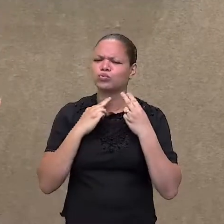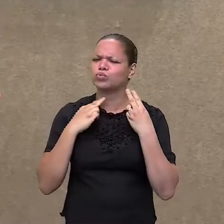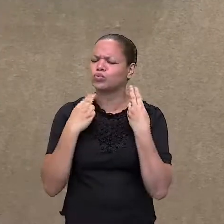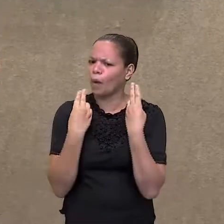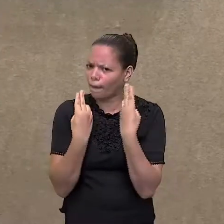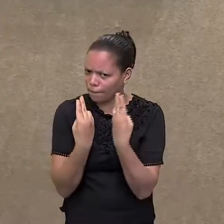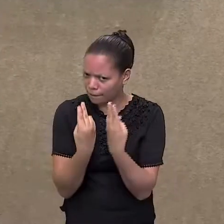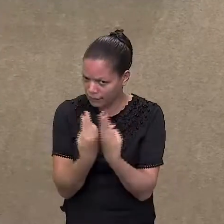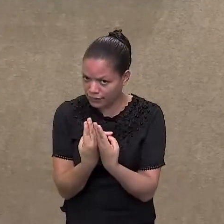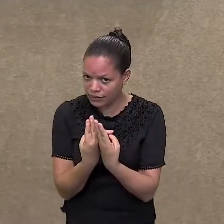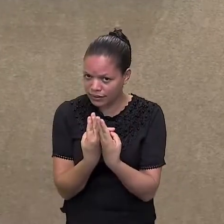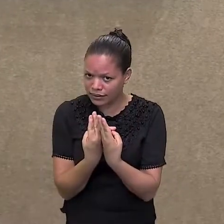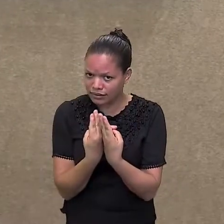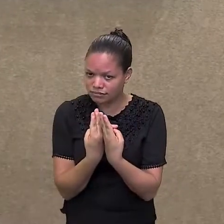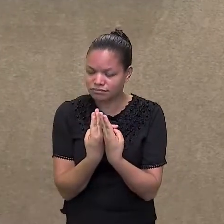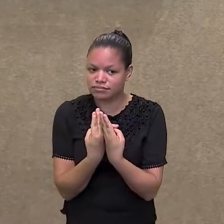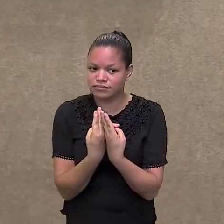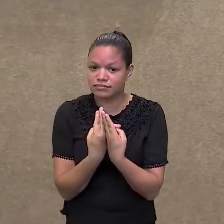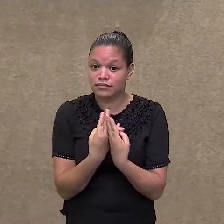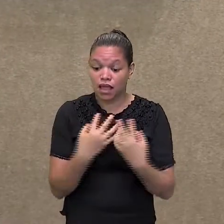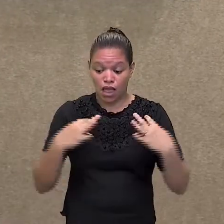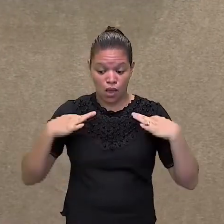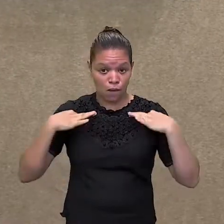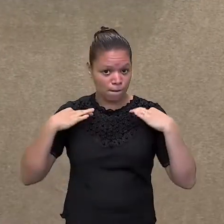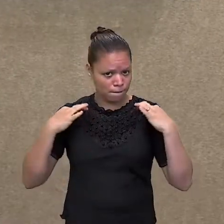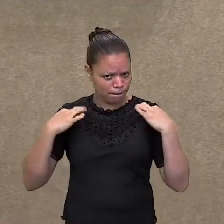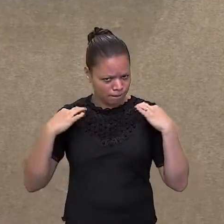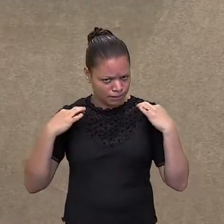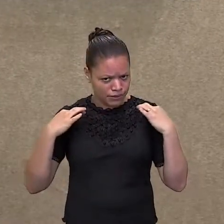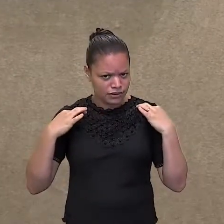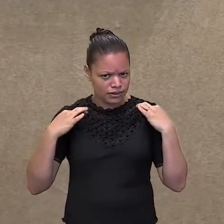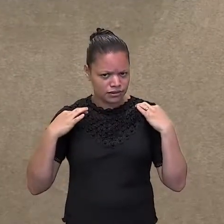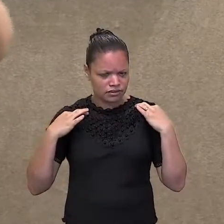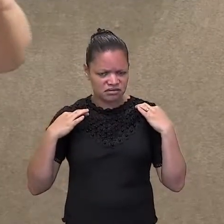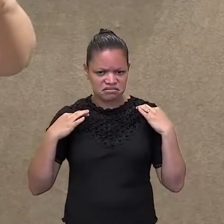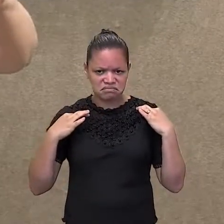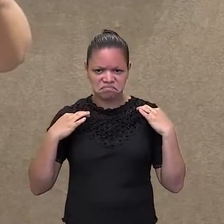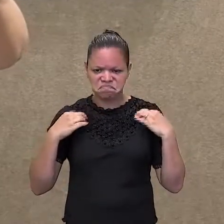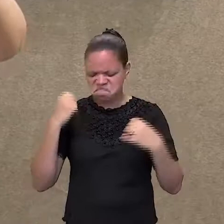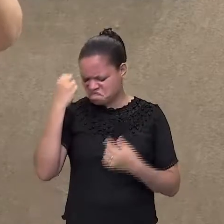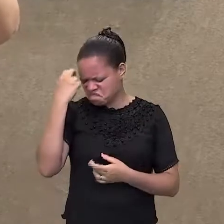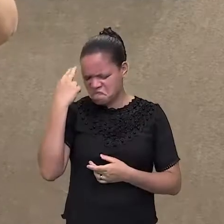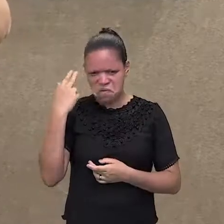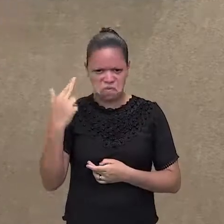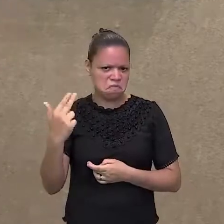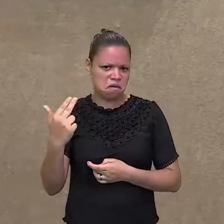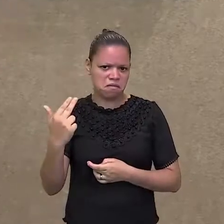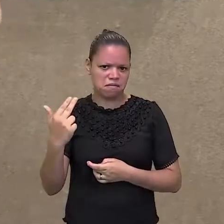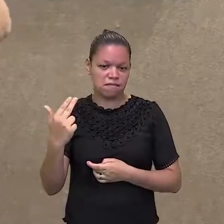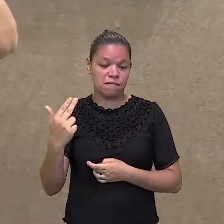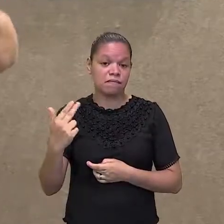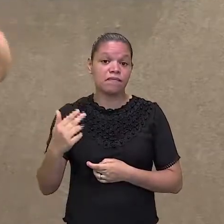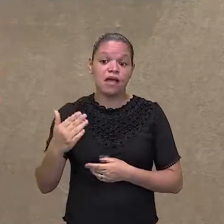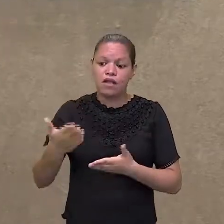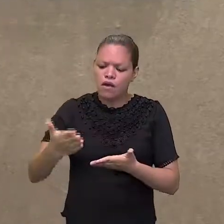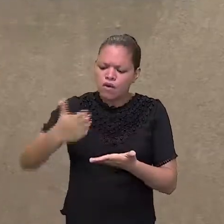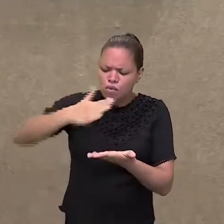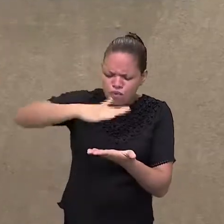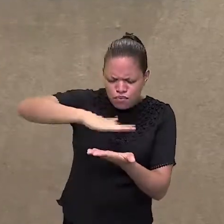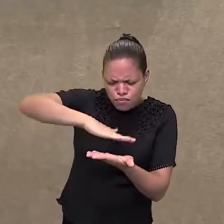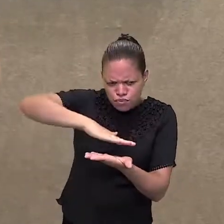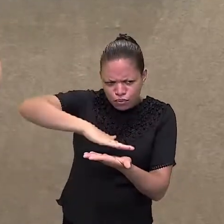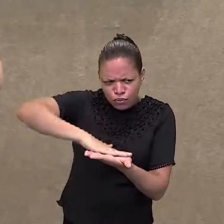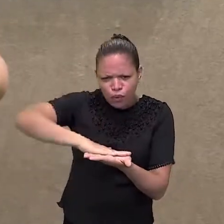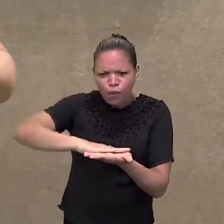um pano, né, que a gente conhece. No momento que eu dobro ele desta forma e